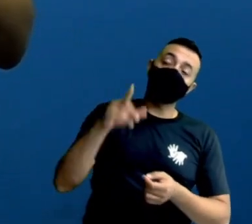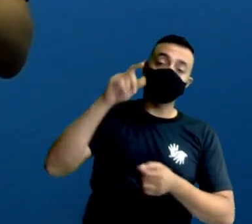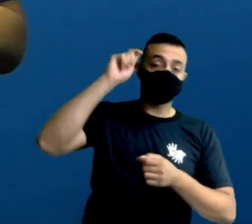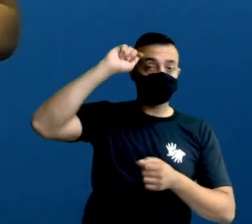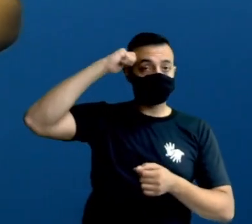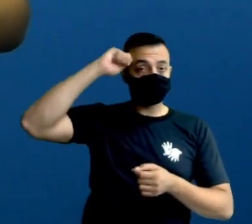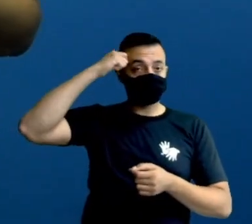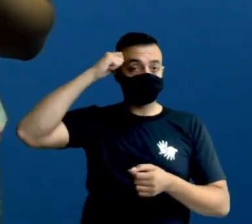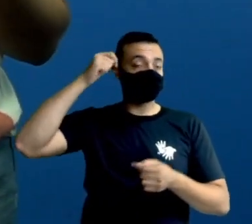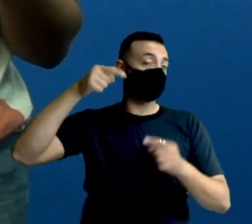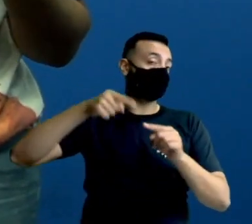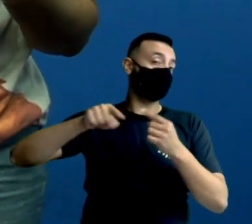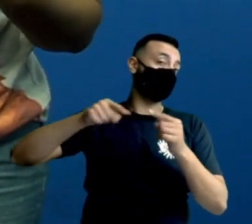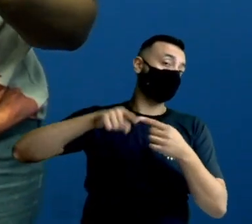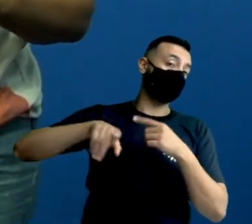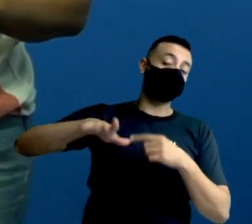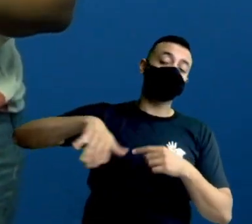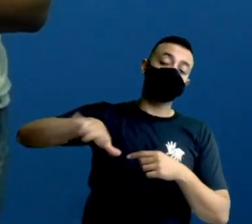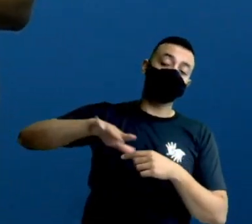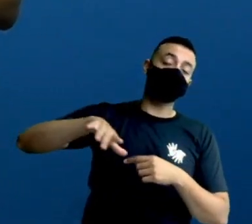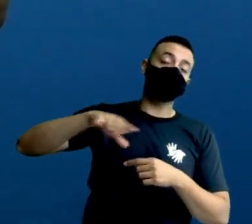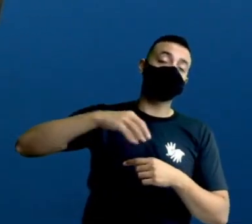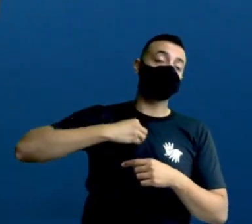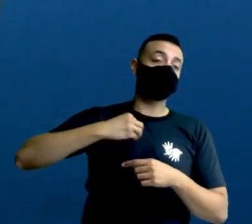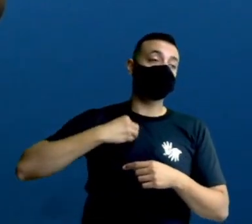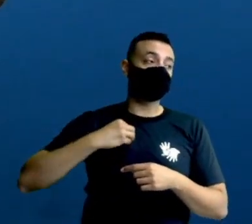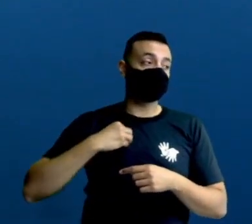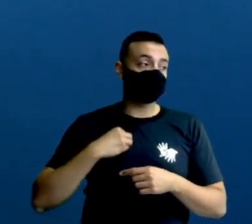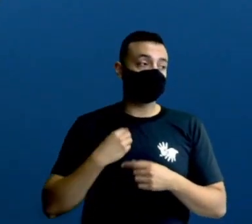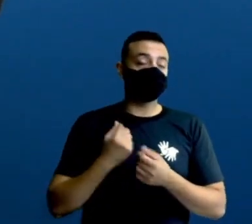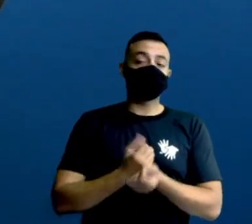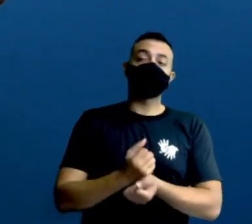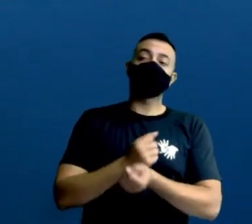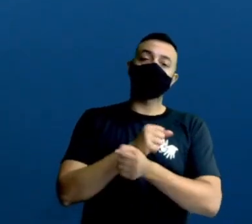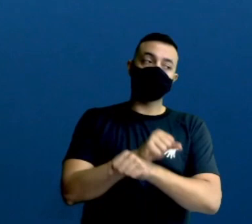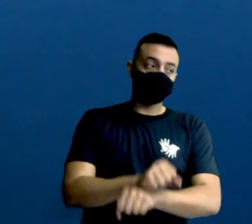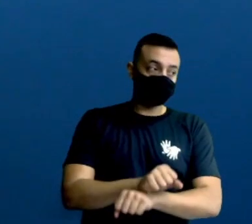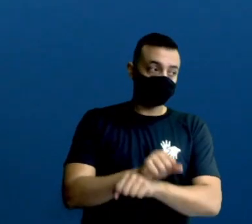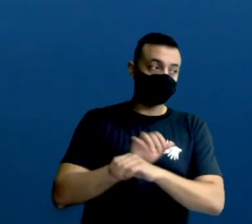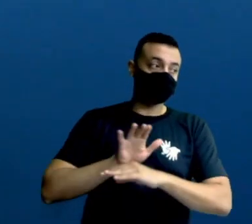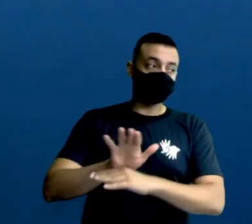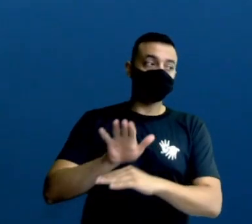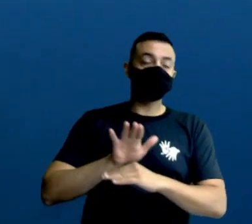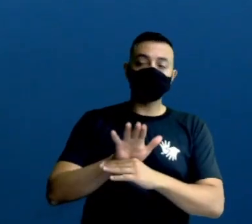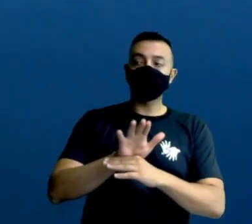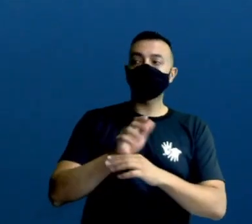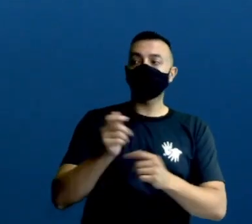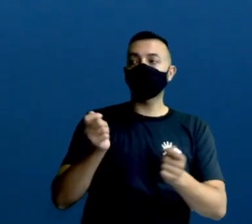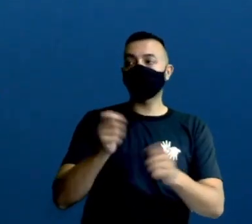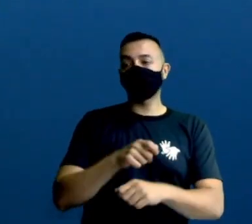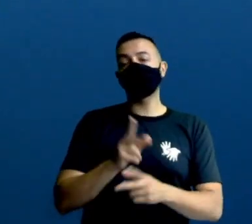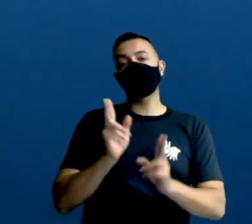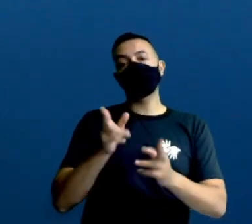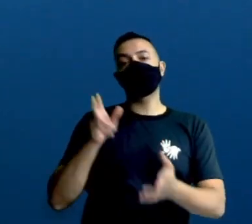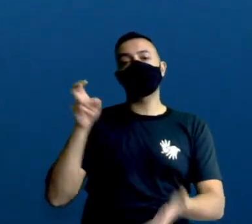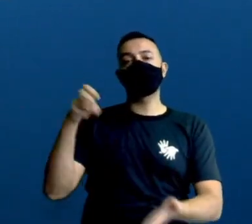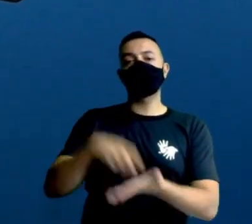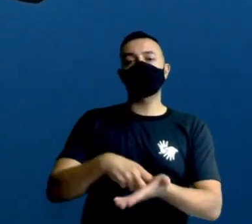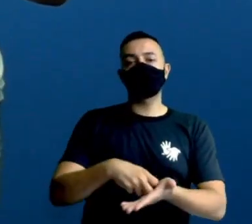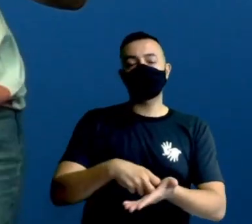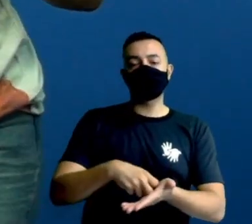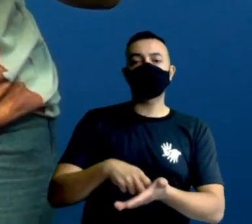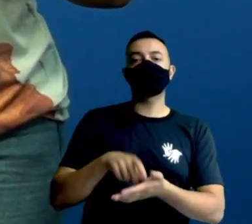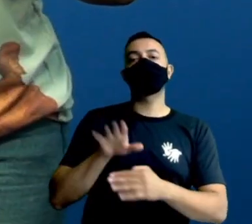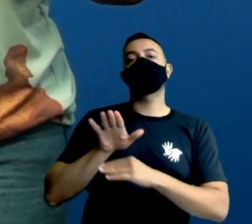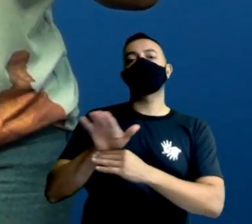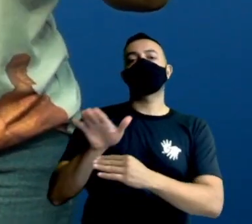que a religião deles era pecaminosa, e que aí a escravidão ia ajudar, seria como um purgatório, que ia